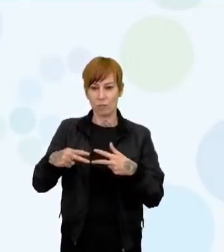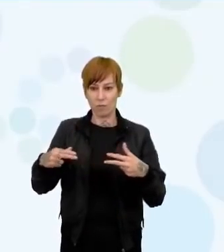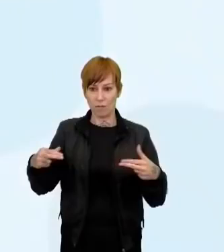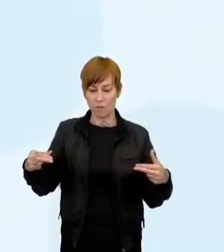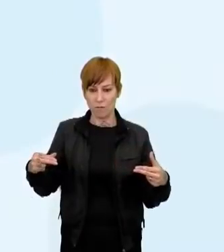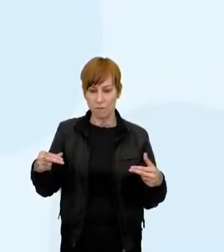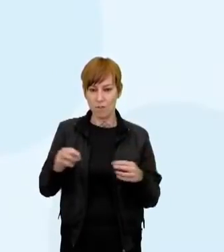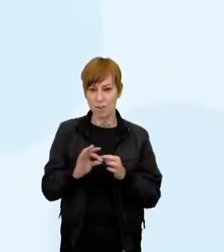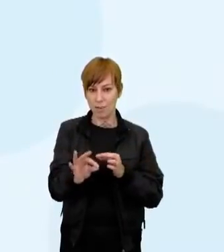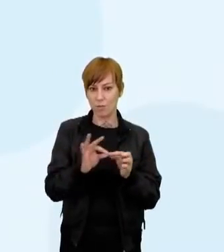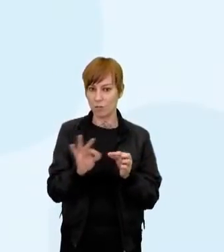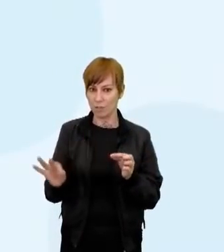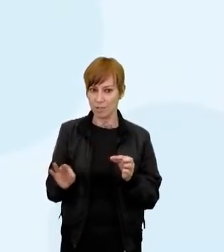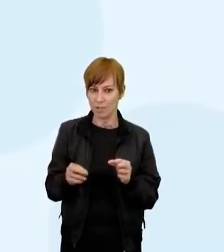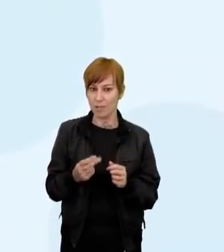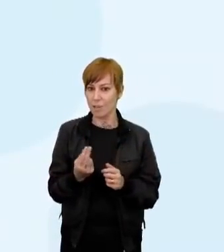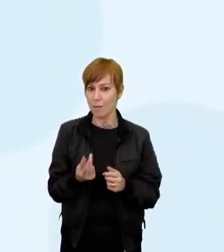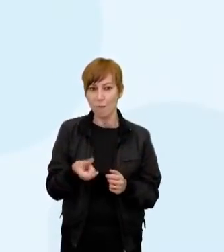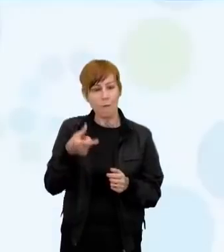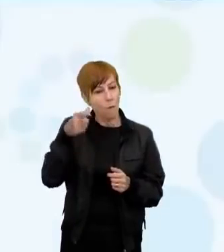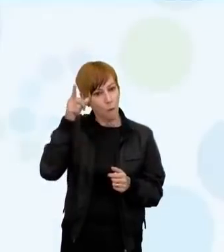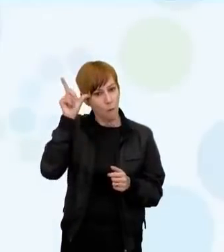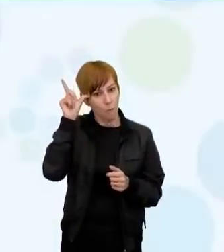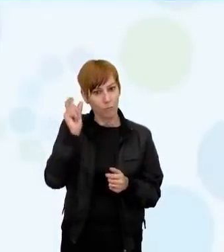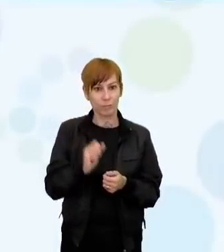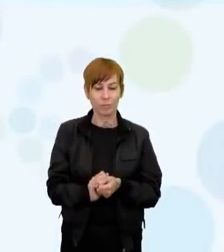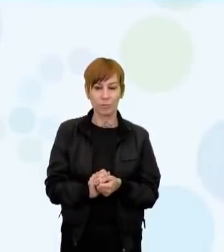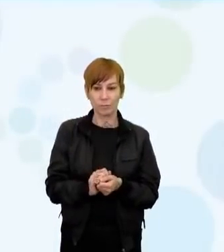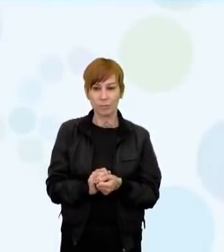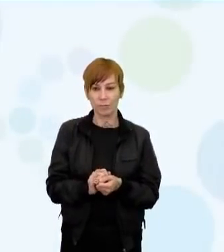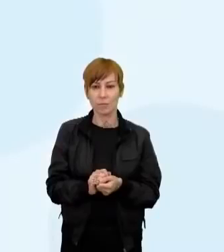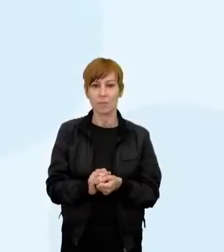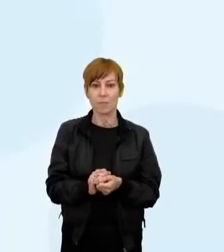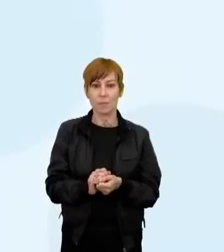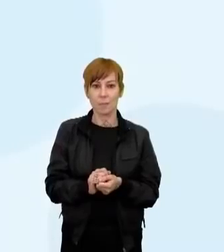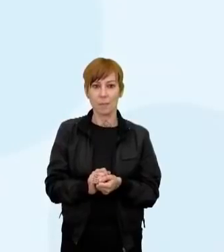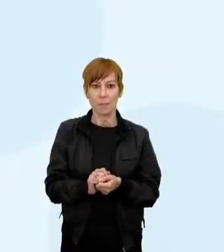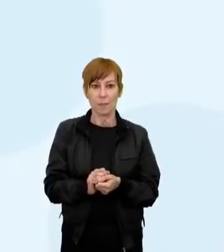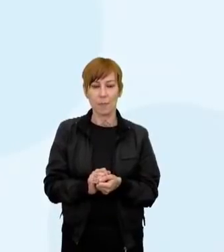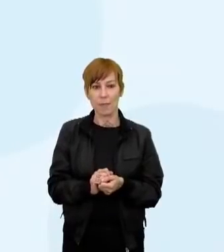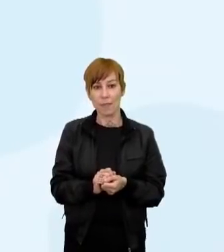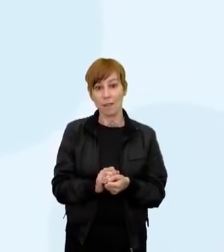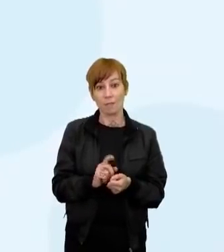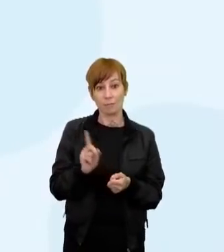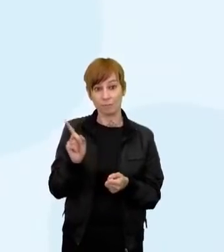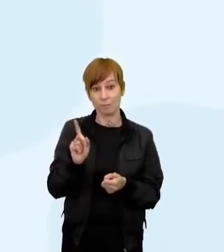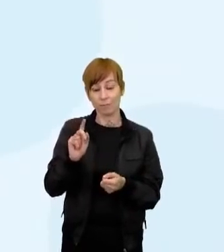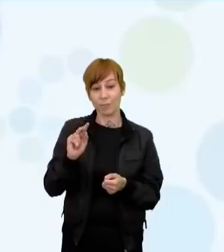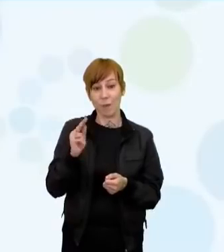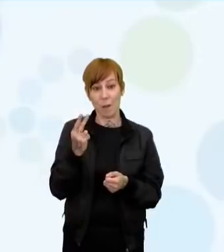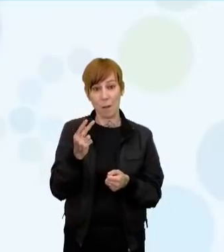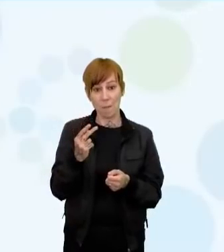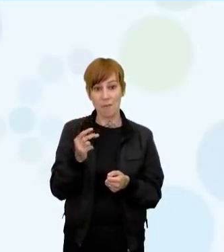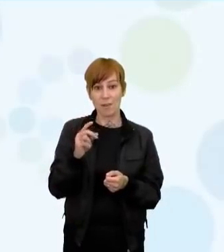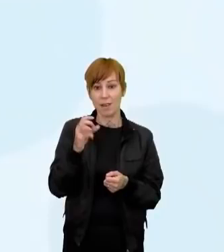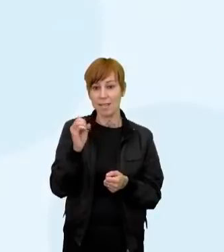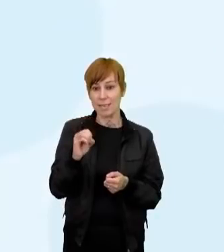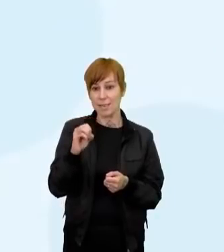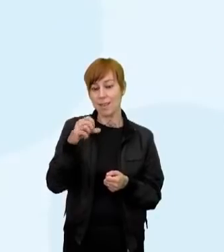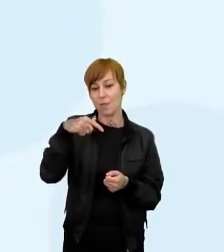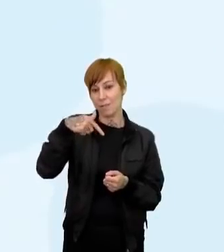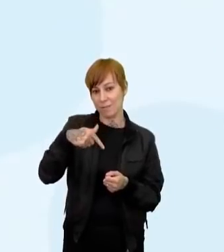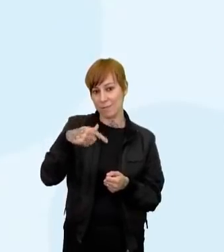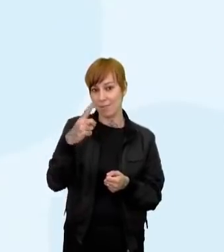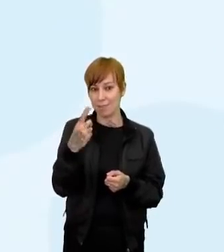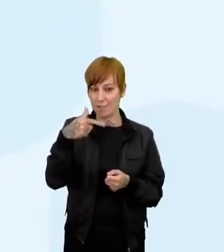que foi ontem, tá certo? Continuamos ainda com a nossa habilidade, a nossa habilidade 0717